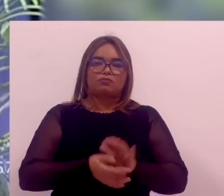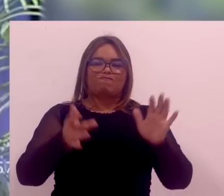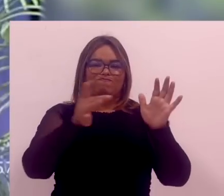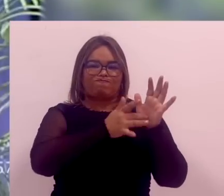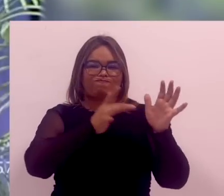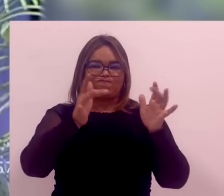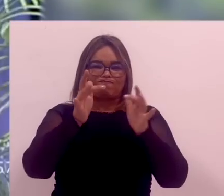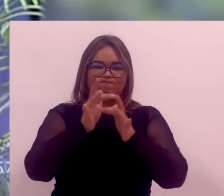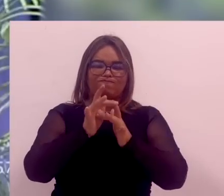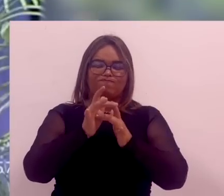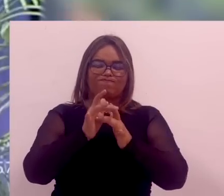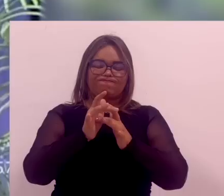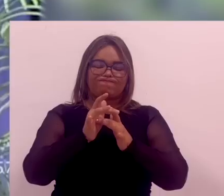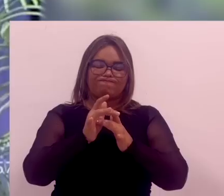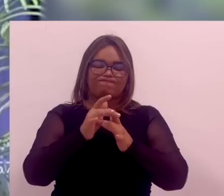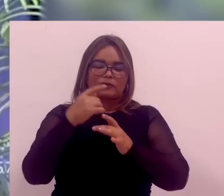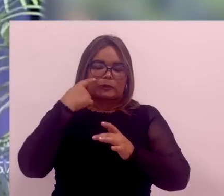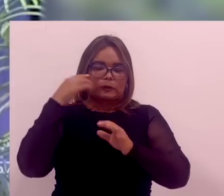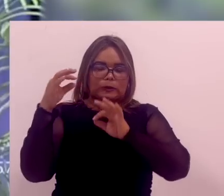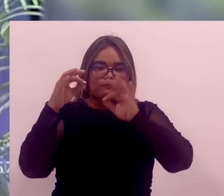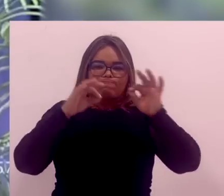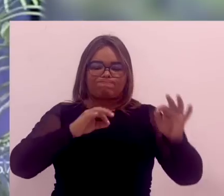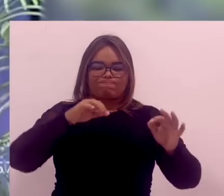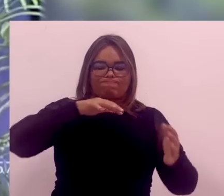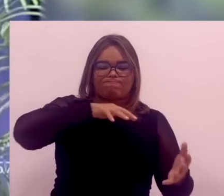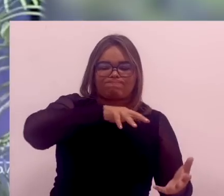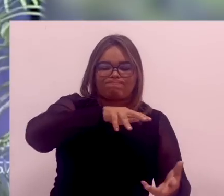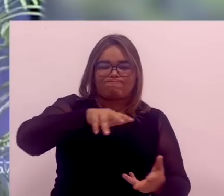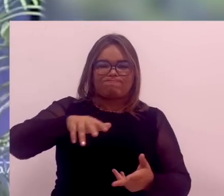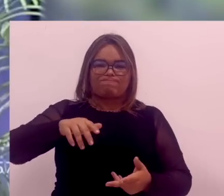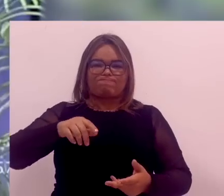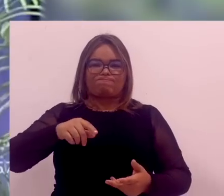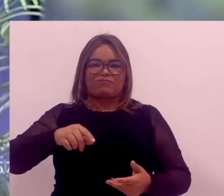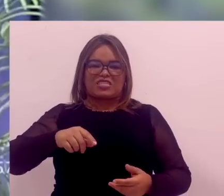e torturou por séculos e séculos em guerras e batalhas.